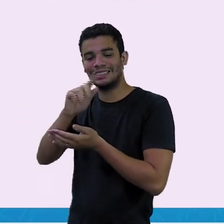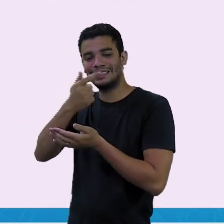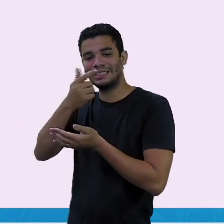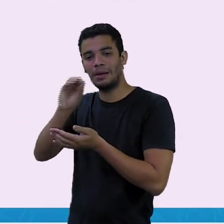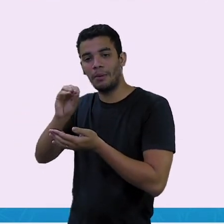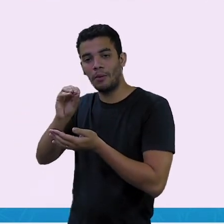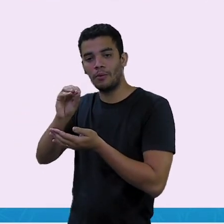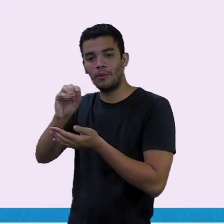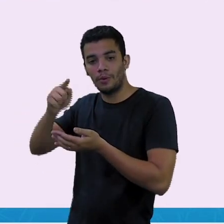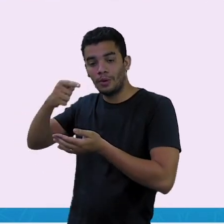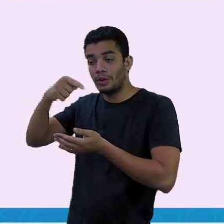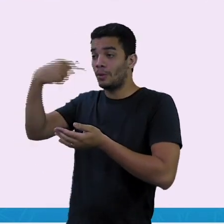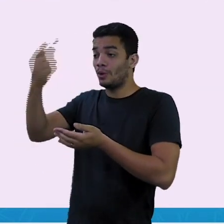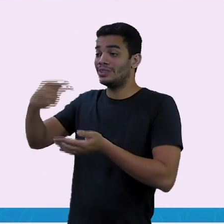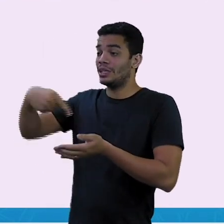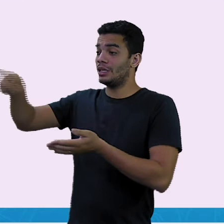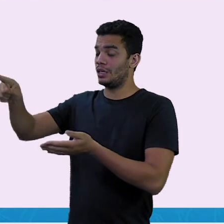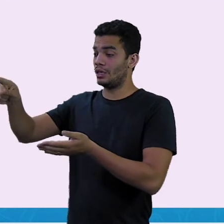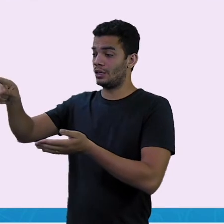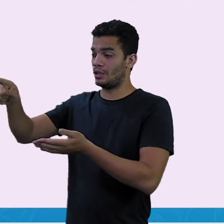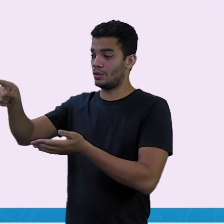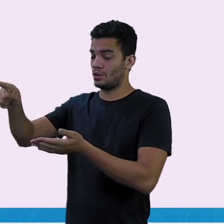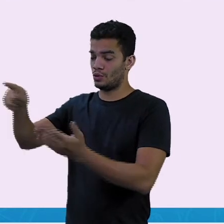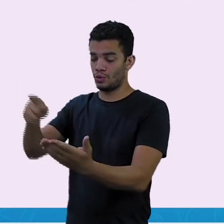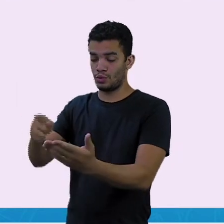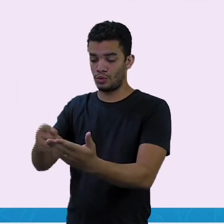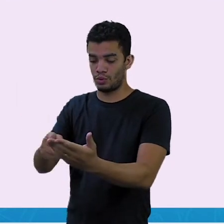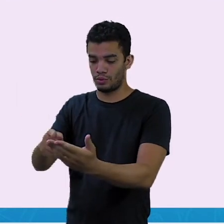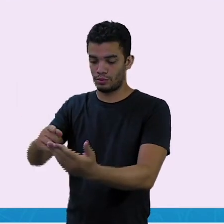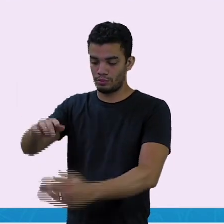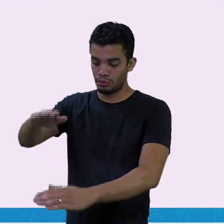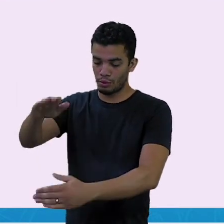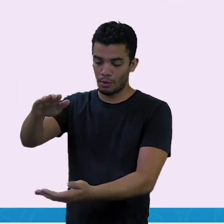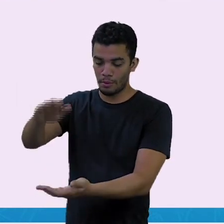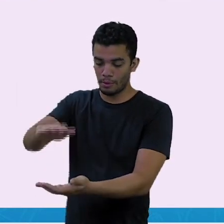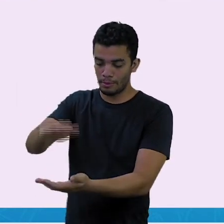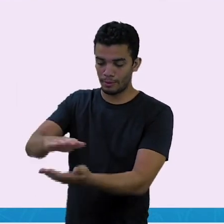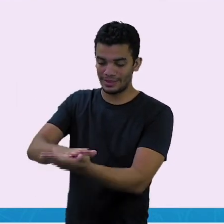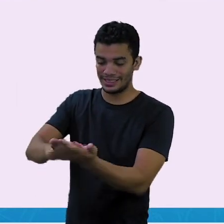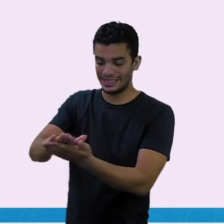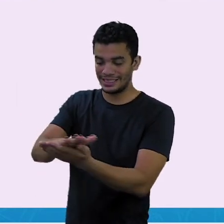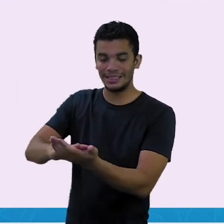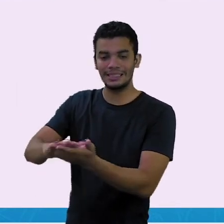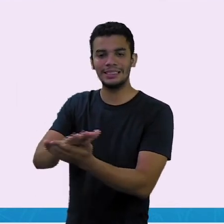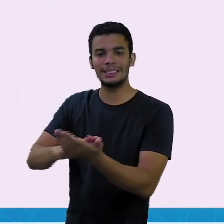e Regina. Volto Tereza. Assinado Mercado.